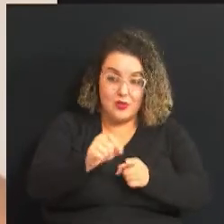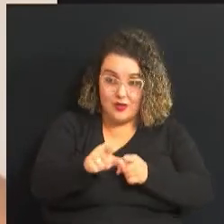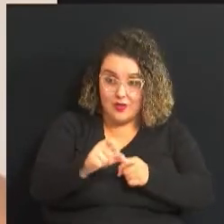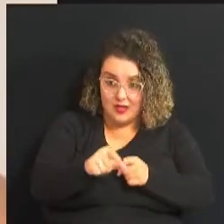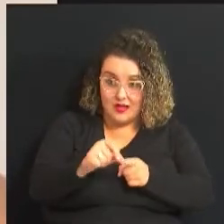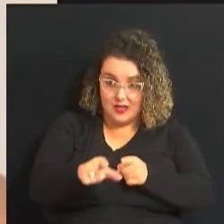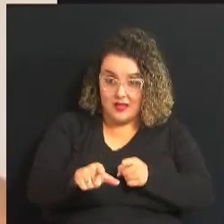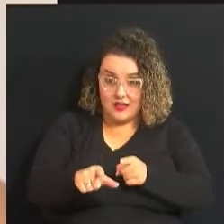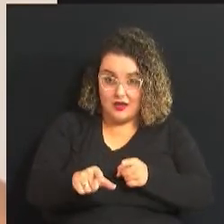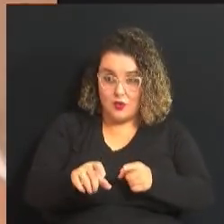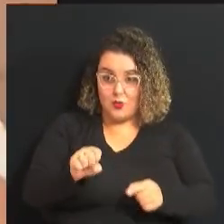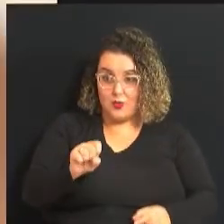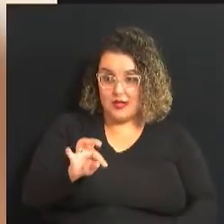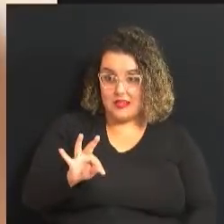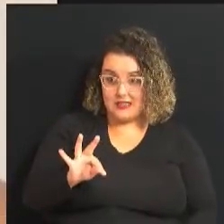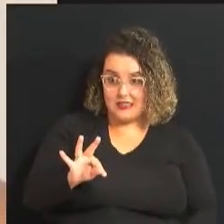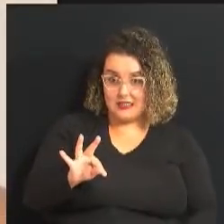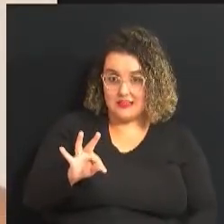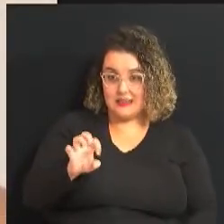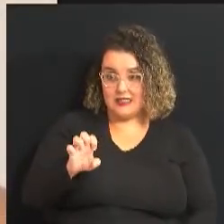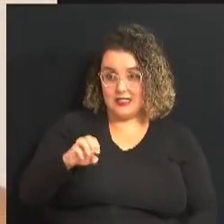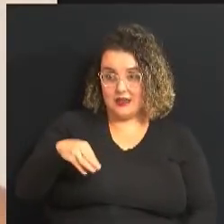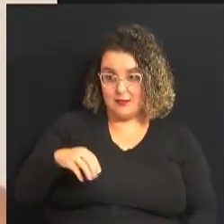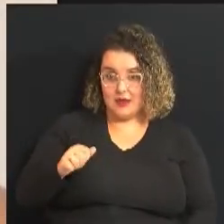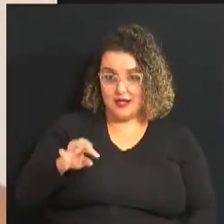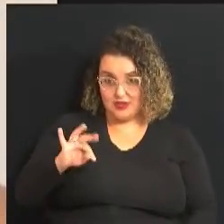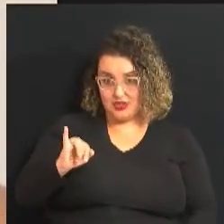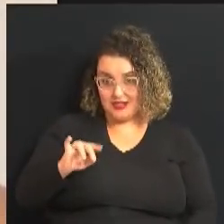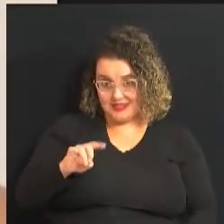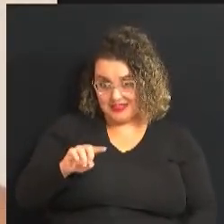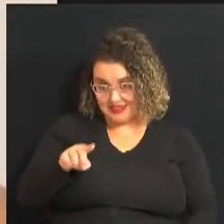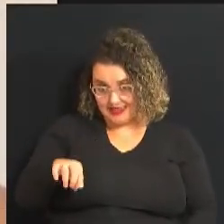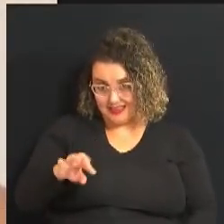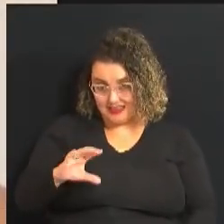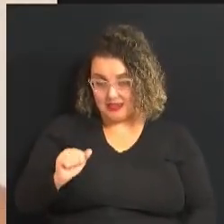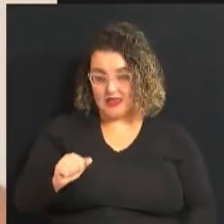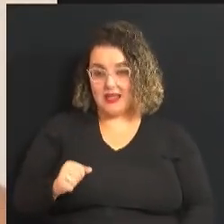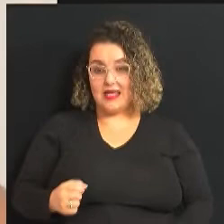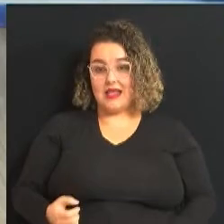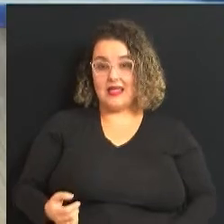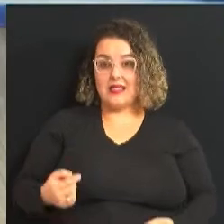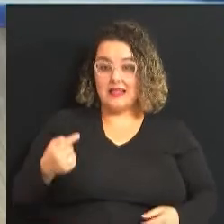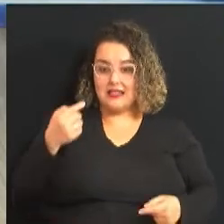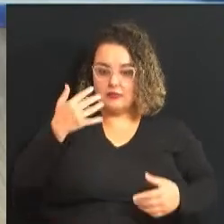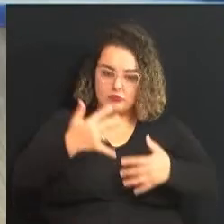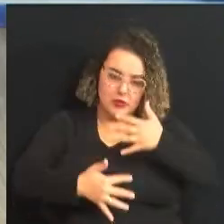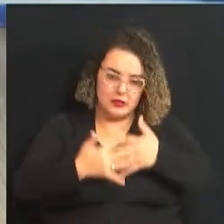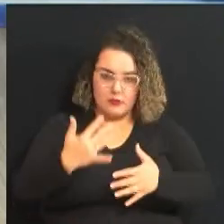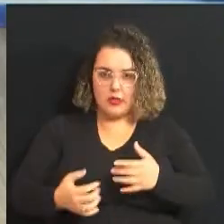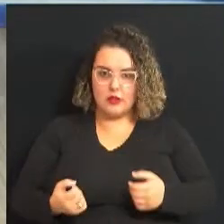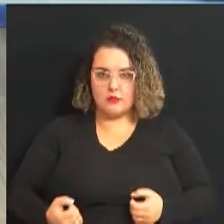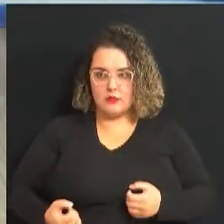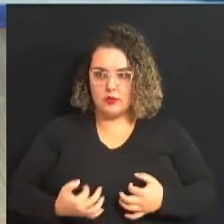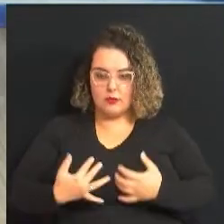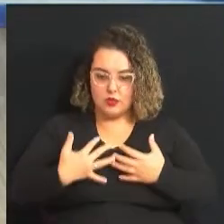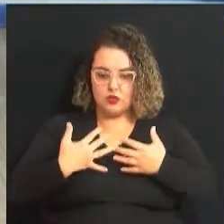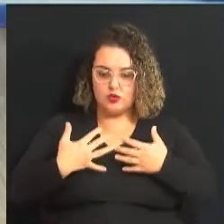espermaticida, que ele suba pelo útero. O anel vaginal age da mesma maneira,